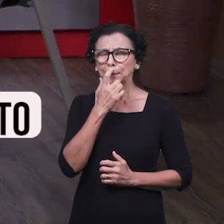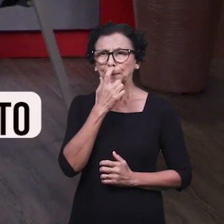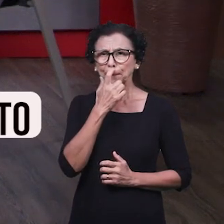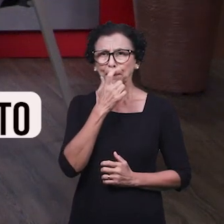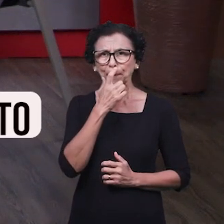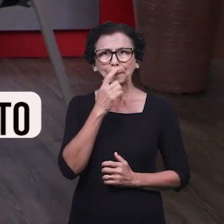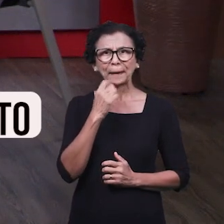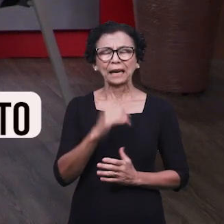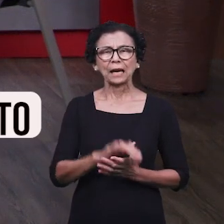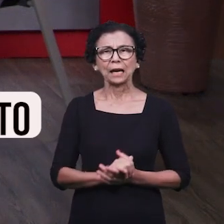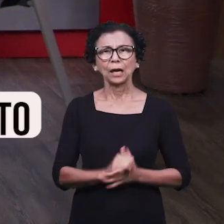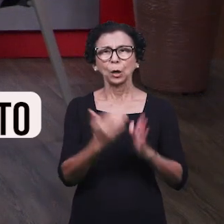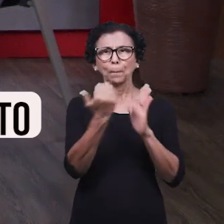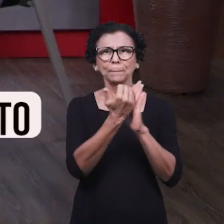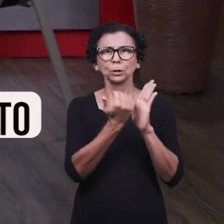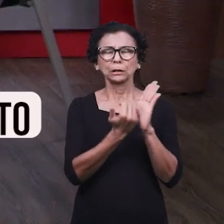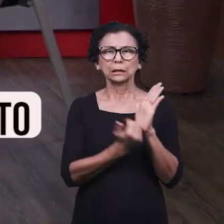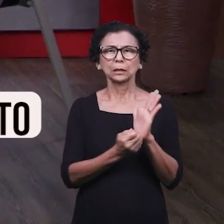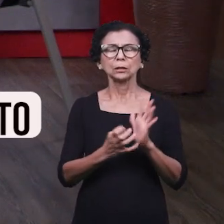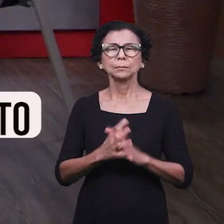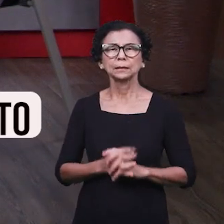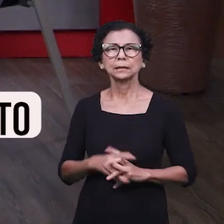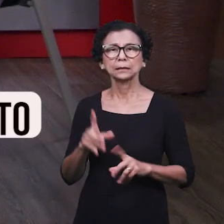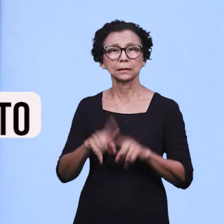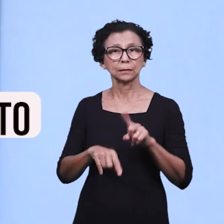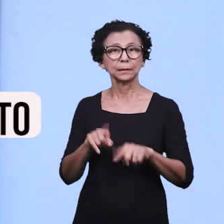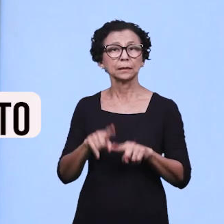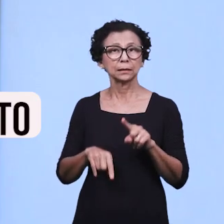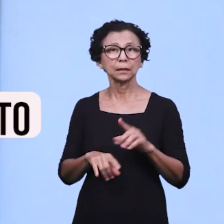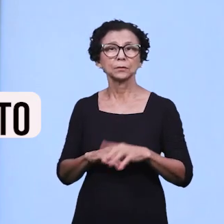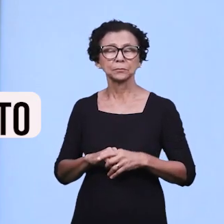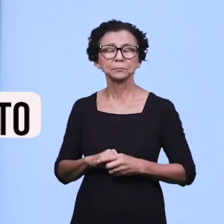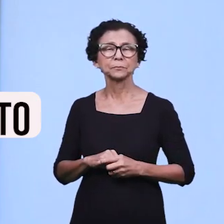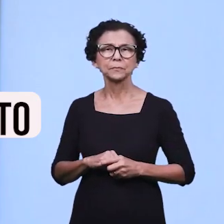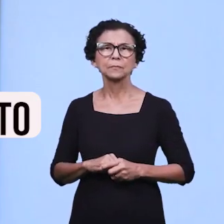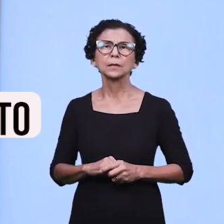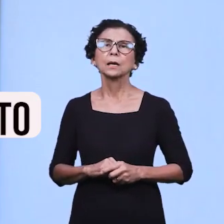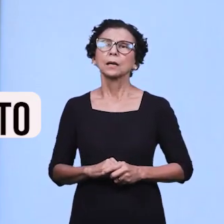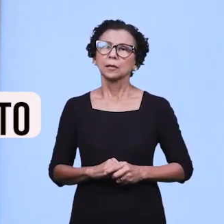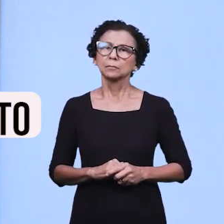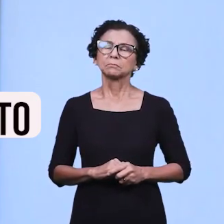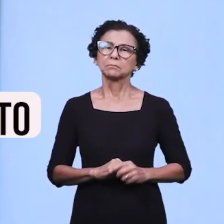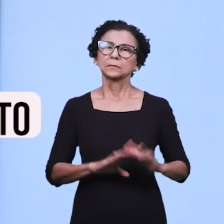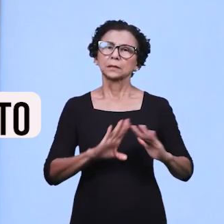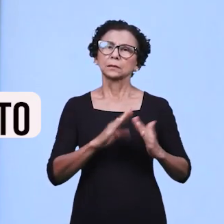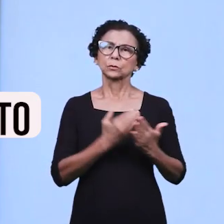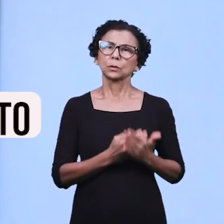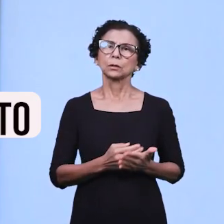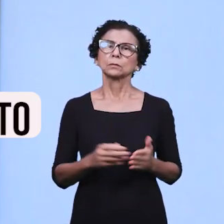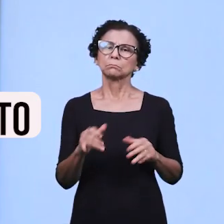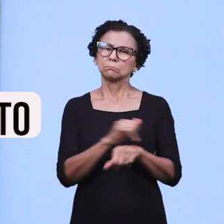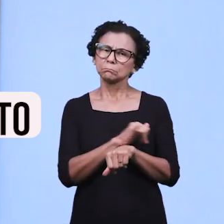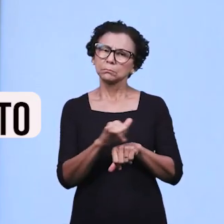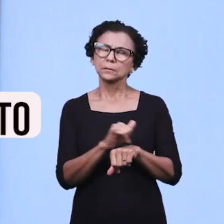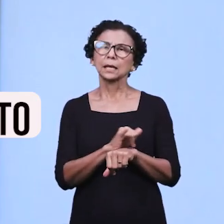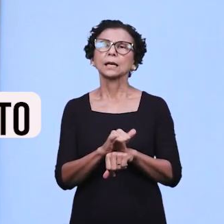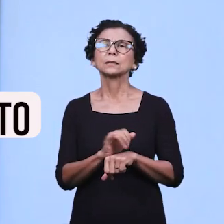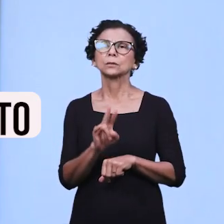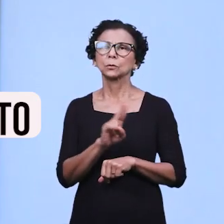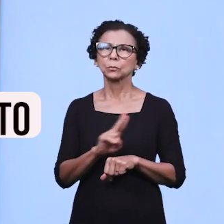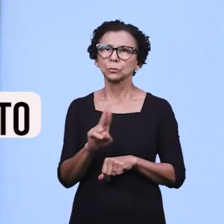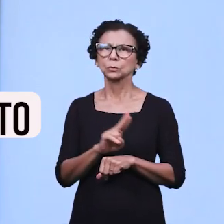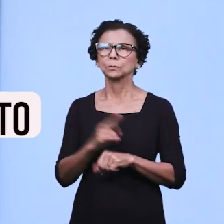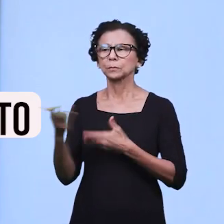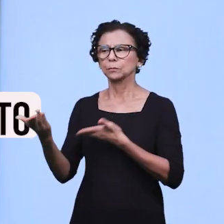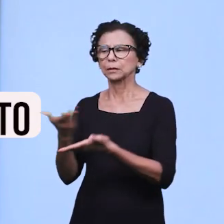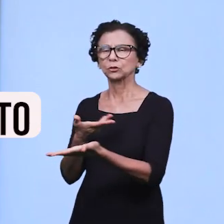programa, sim, né? Então entendi. tem material disponível para isso e muitas escolas utilizam essa estratégia, né? Para compartilhar com os pais a educação